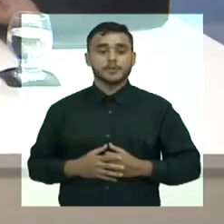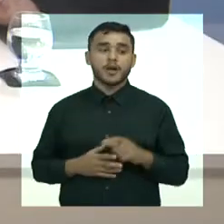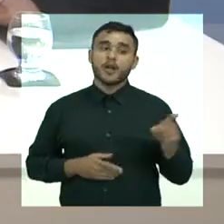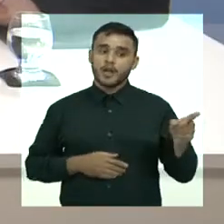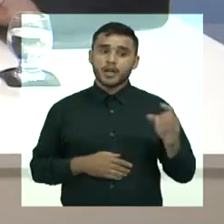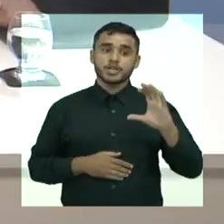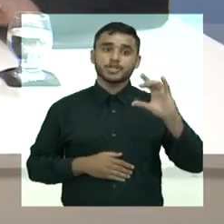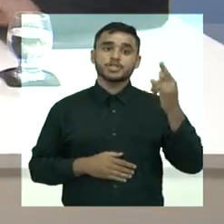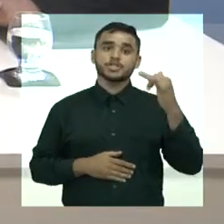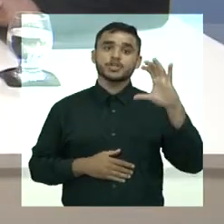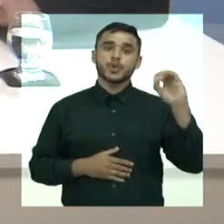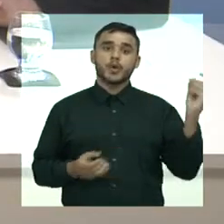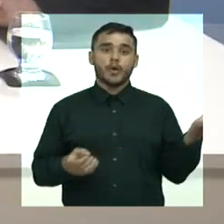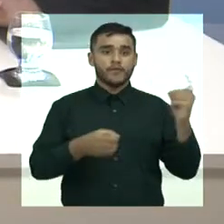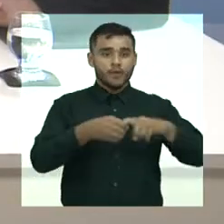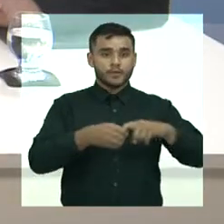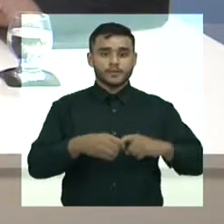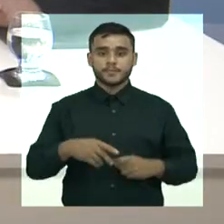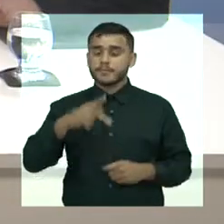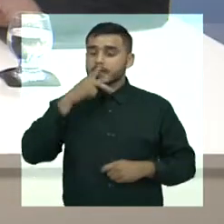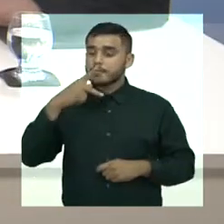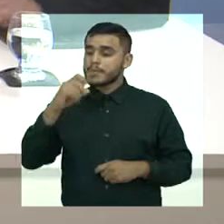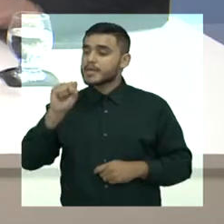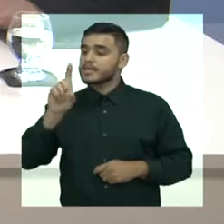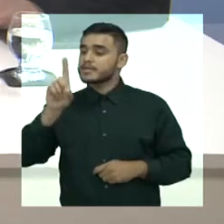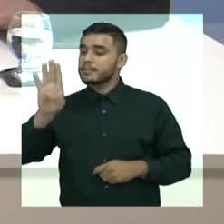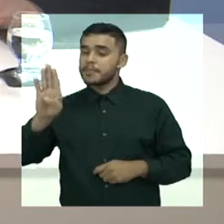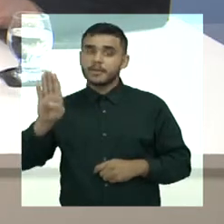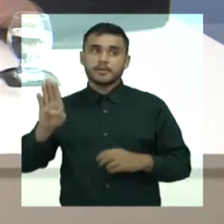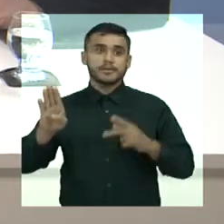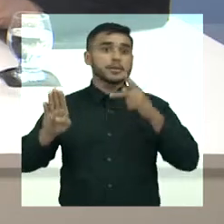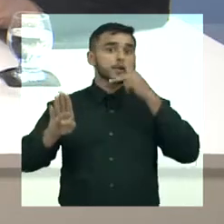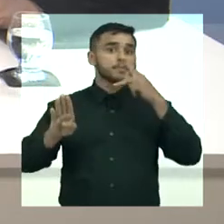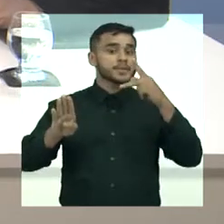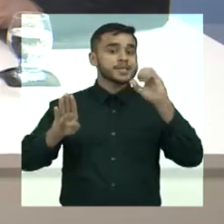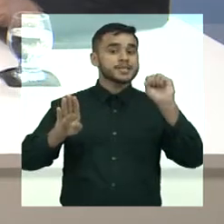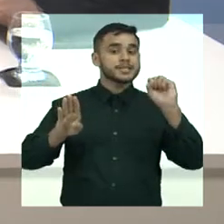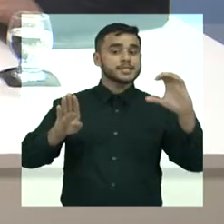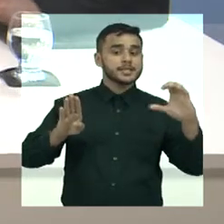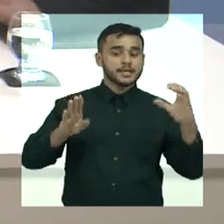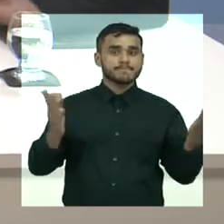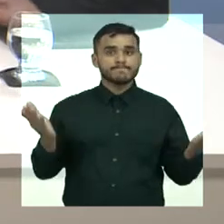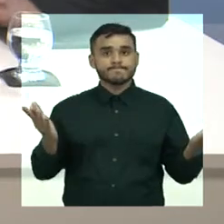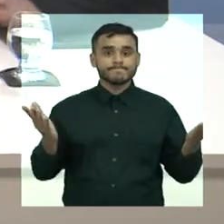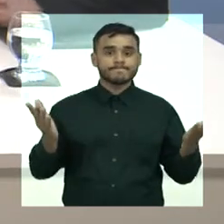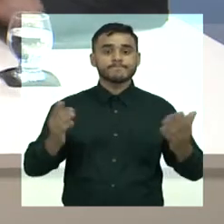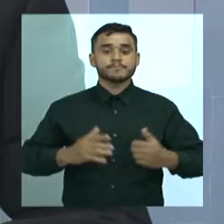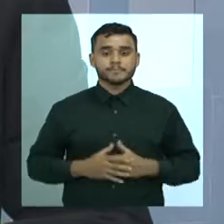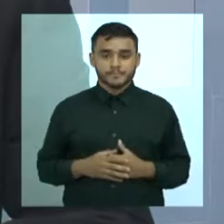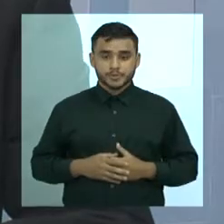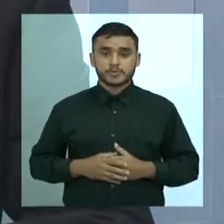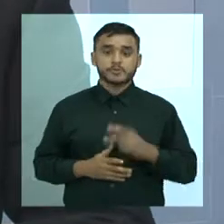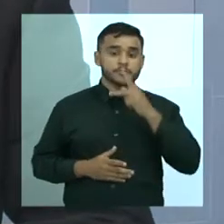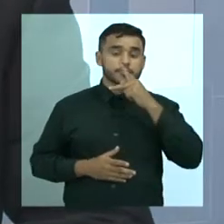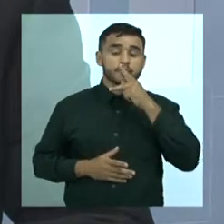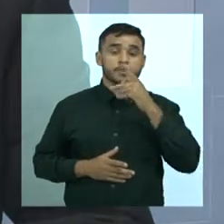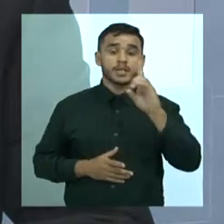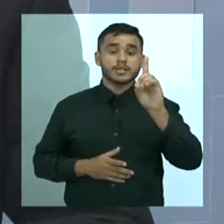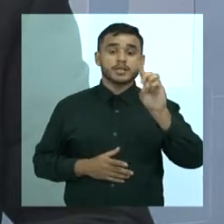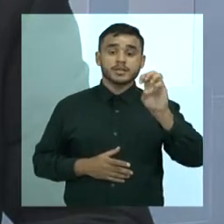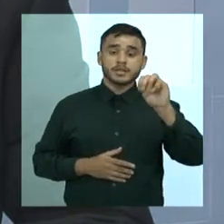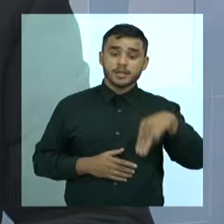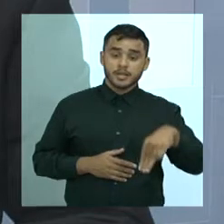PSDB, na verdade são partidos aliados históricos, né? Mas o Tasso consegue circular, até porque o Tasso, na